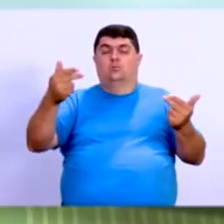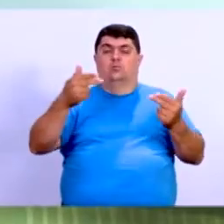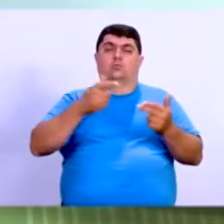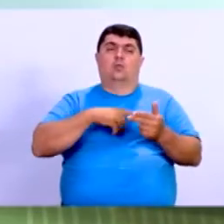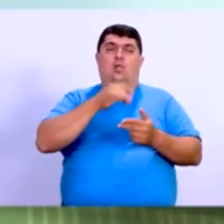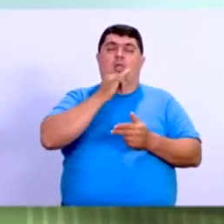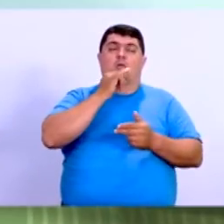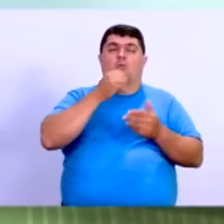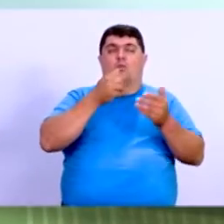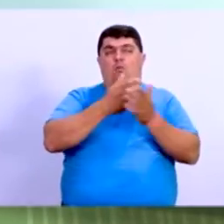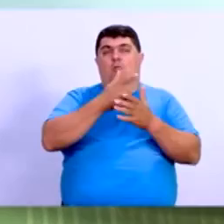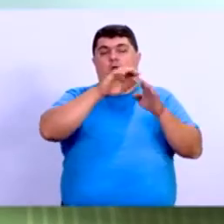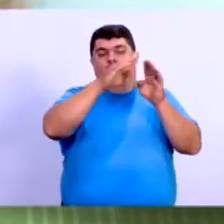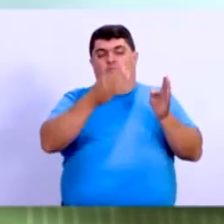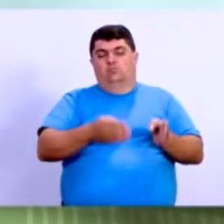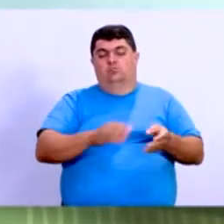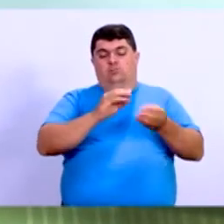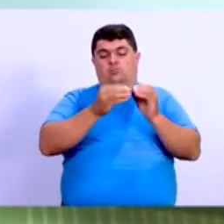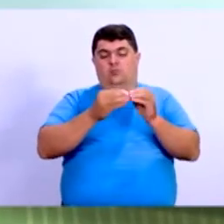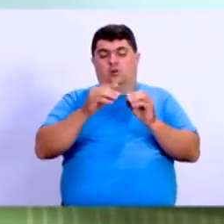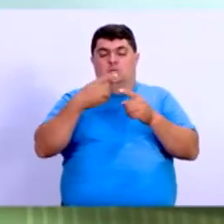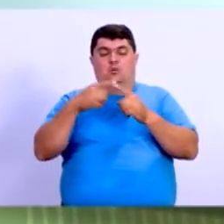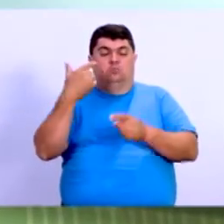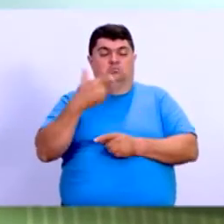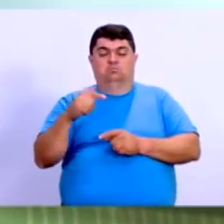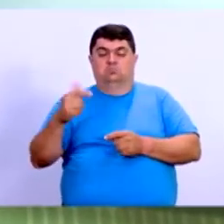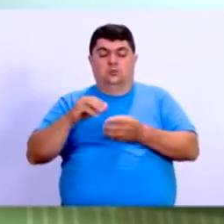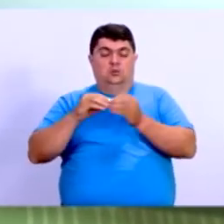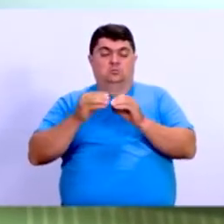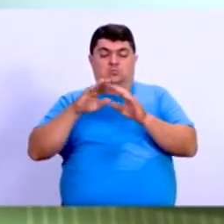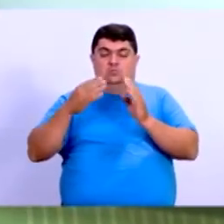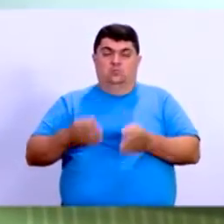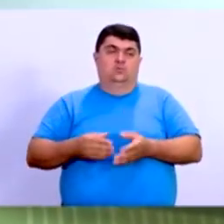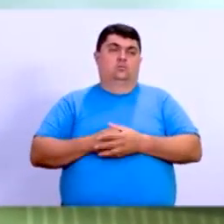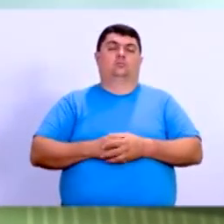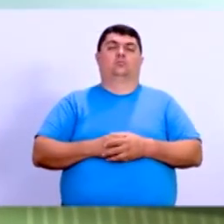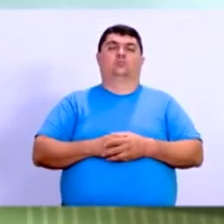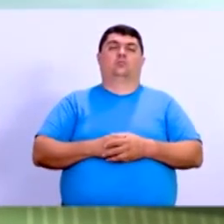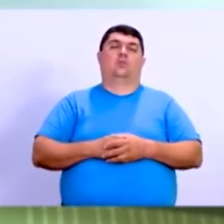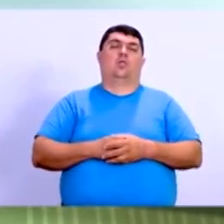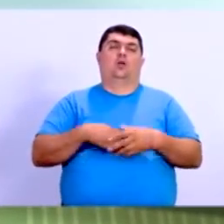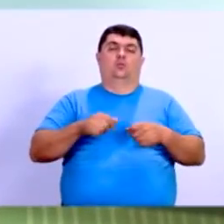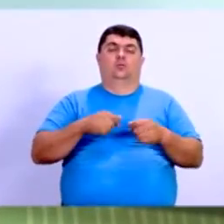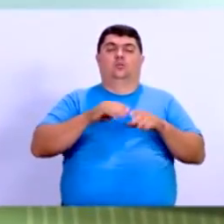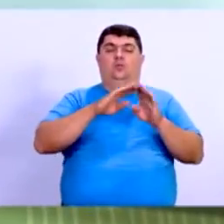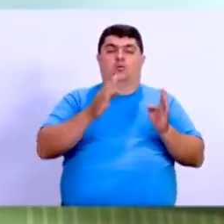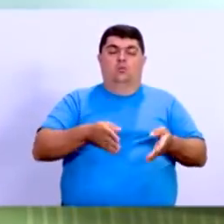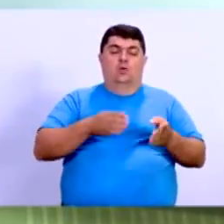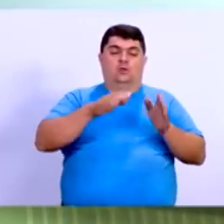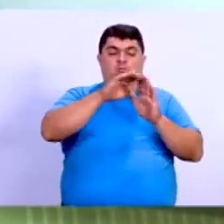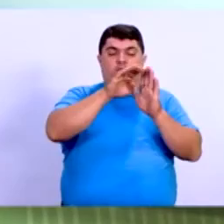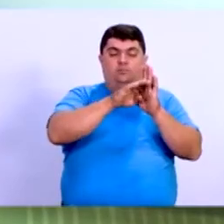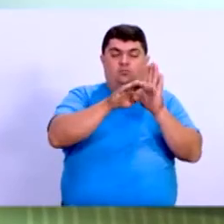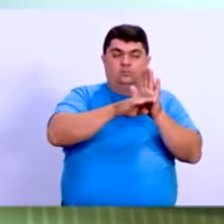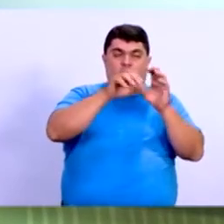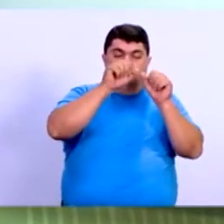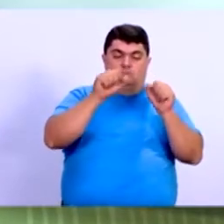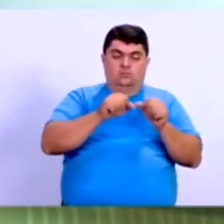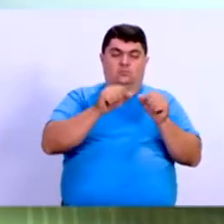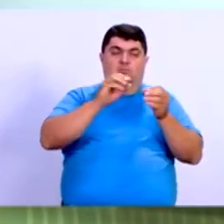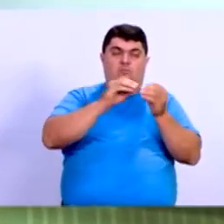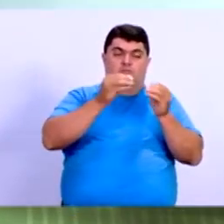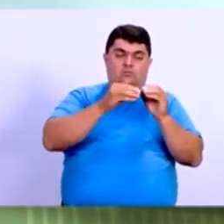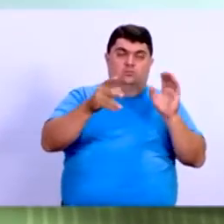precisa comprar um servidor de banco de dados porque ele não possui um servidor ainda. Ah, ele precisa comprar licença para usar o banco de dados. Ele precisa